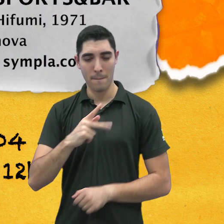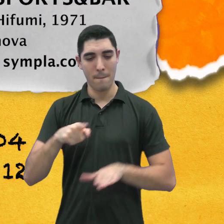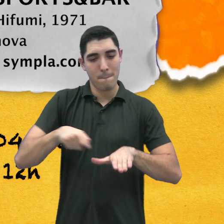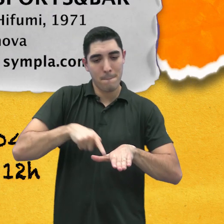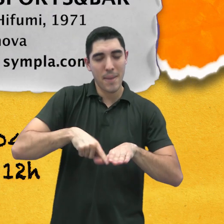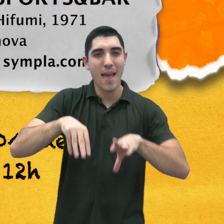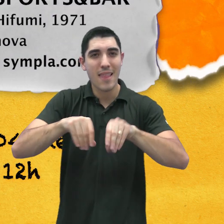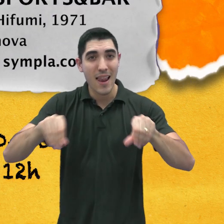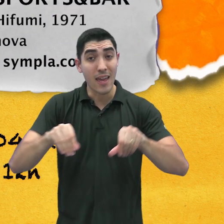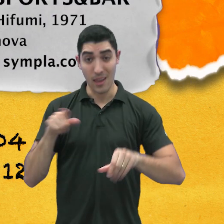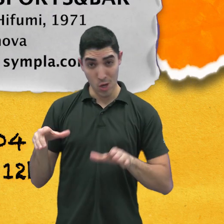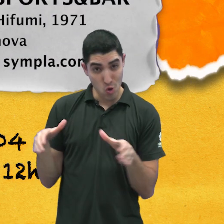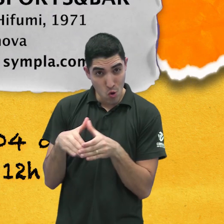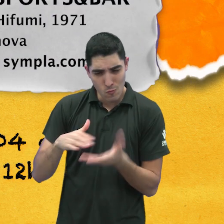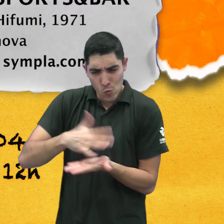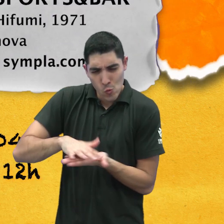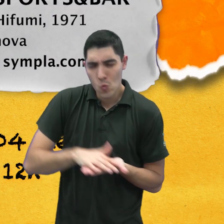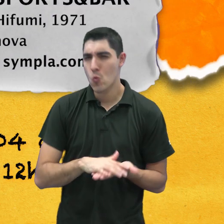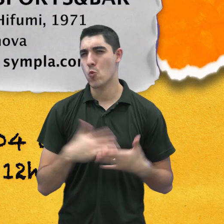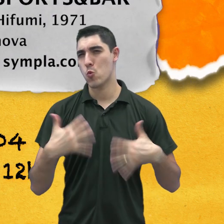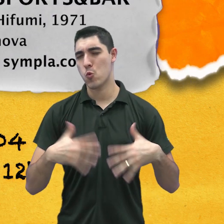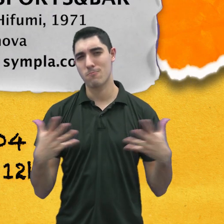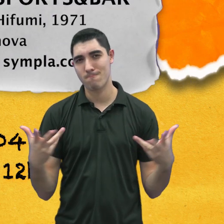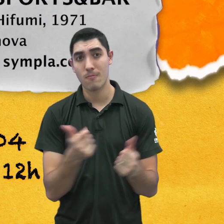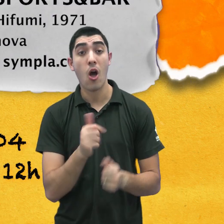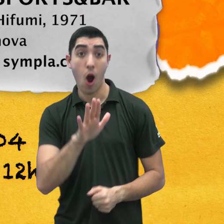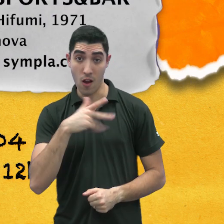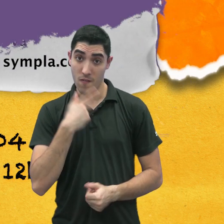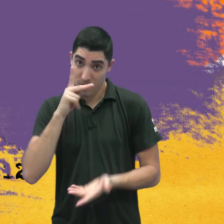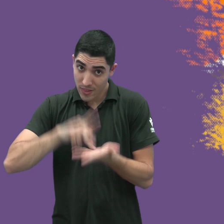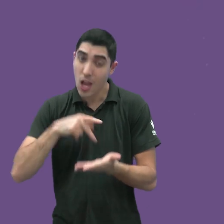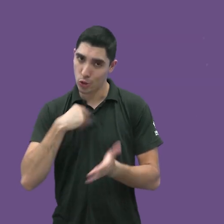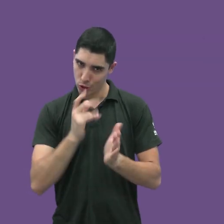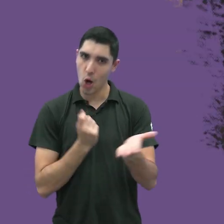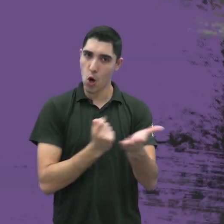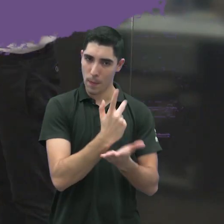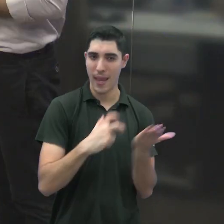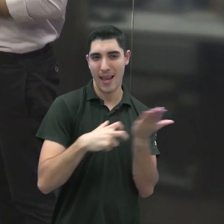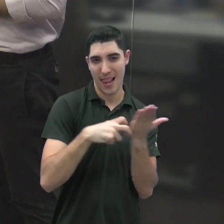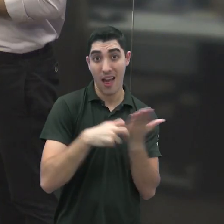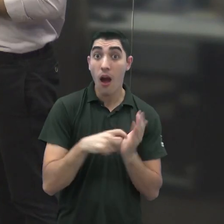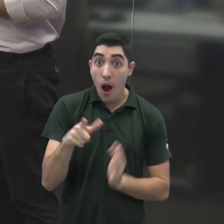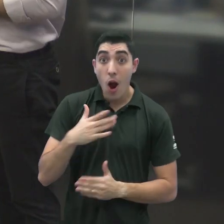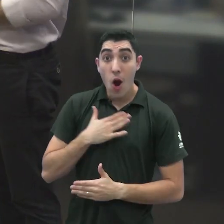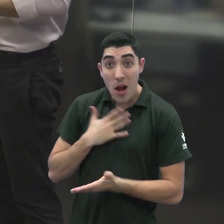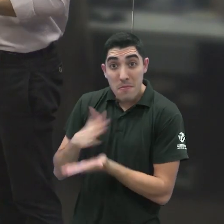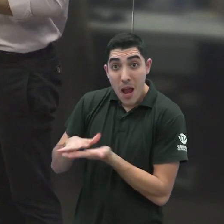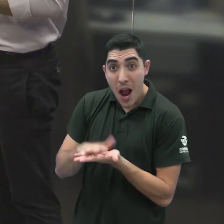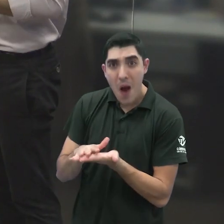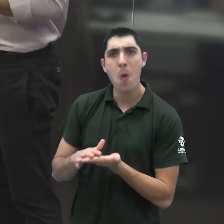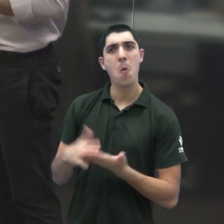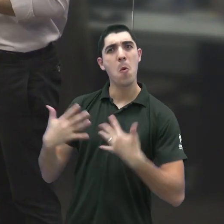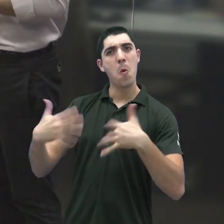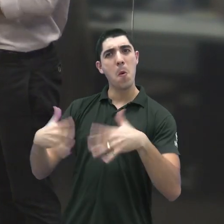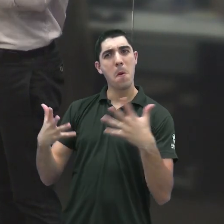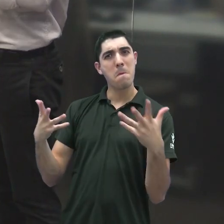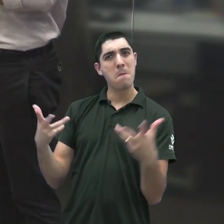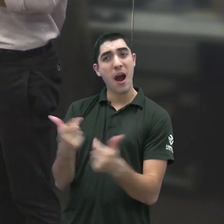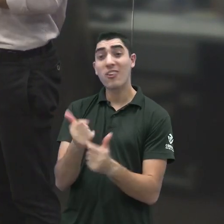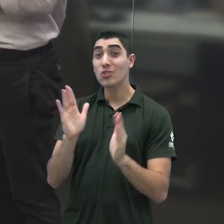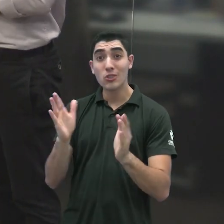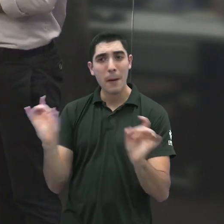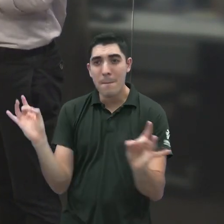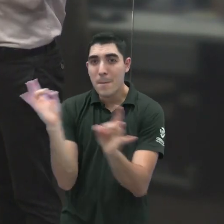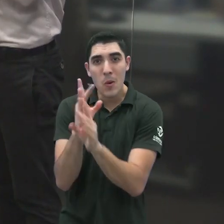aqui na cidade prometem agitar toda a galera. E ó, eu confesso, Guerra, que eu já comprei meu ingresso também para ir, porque eu sou do pagodinho. Então